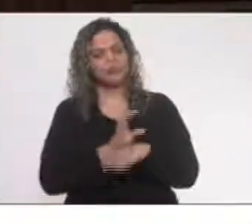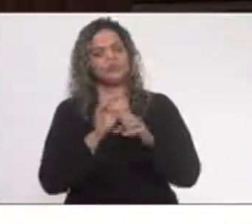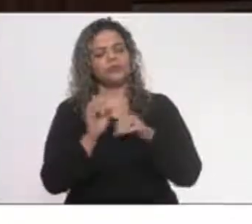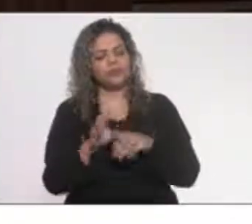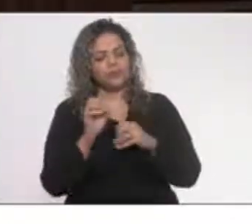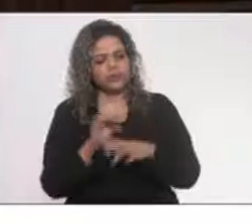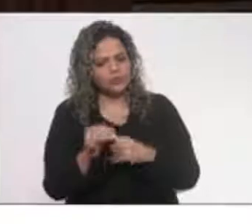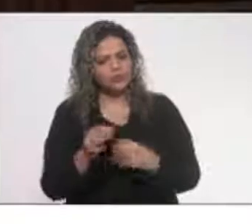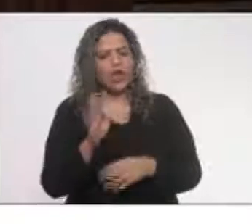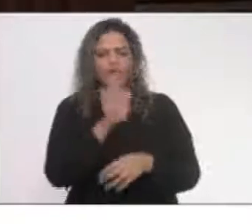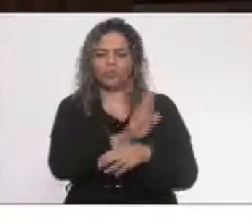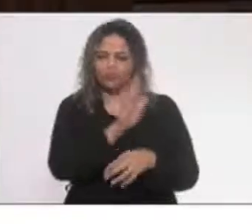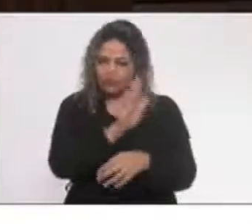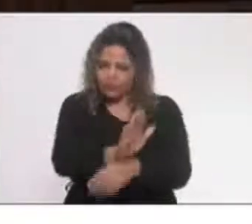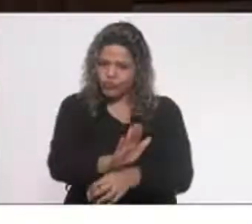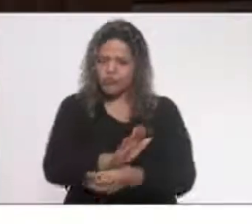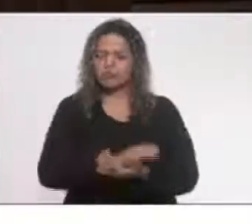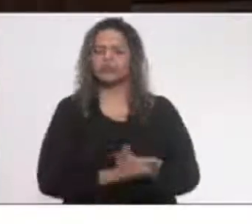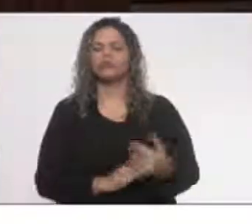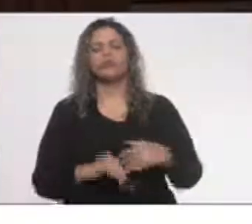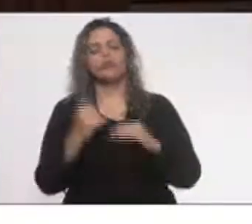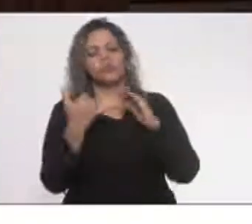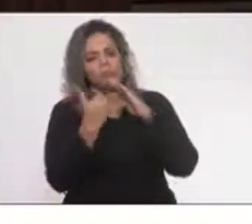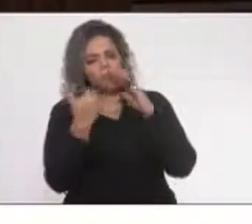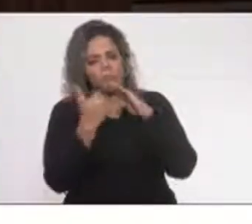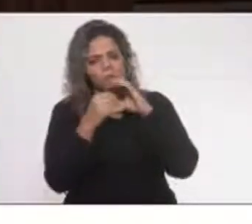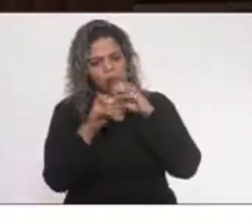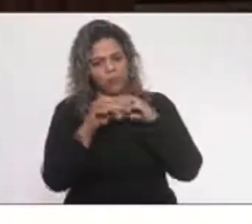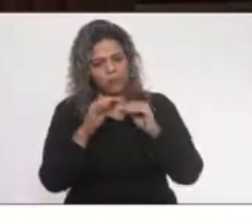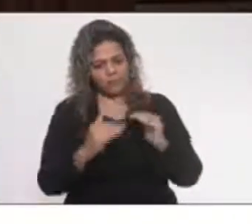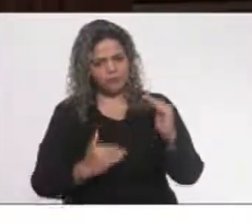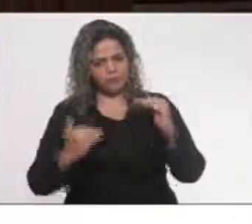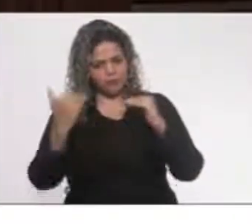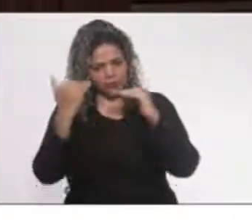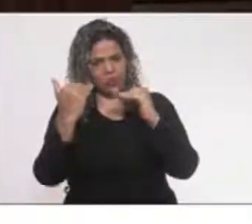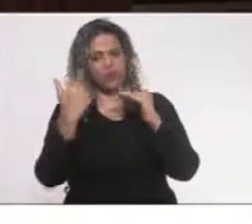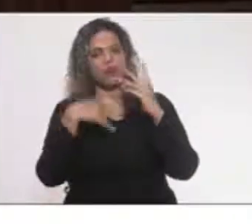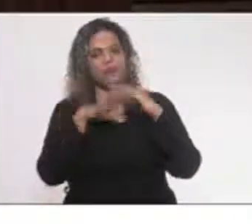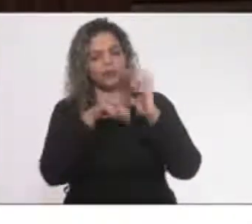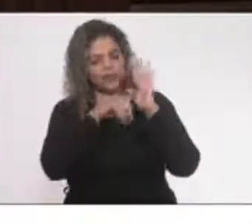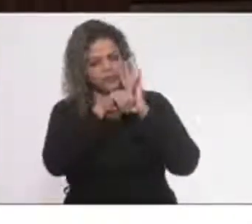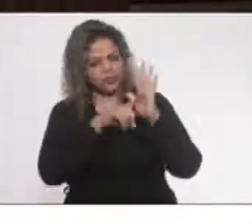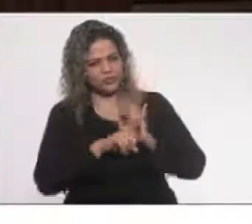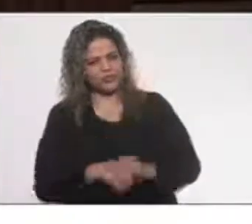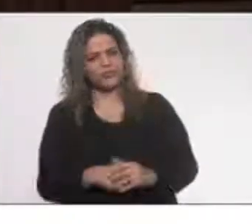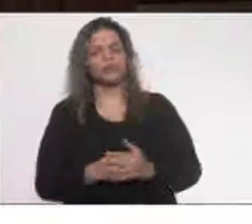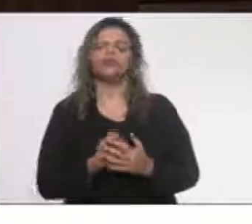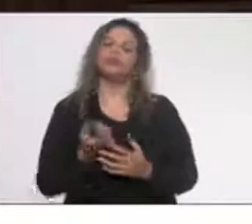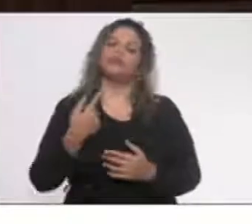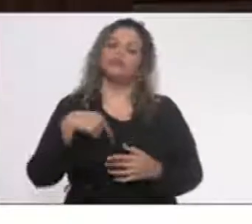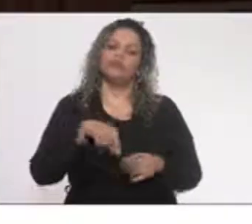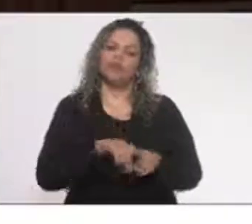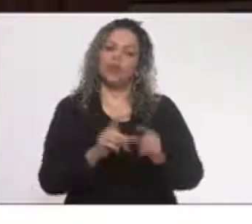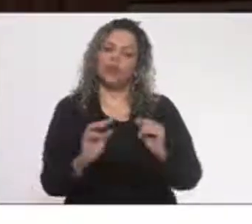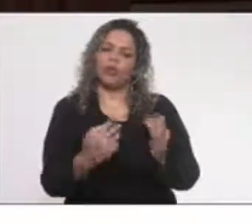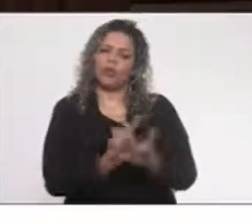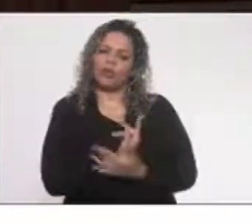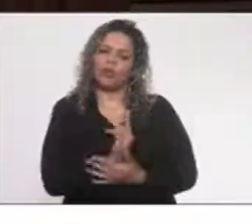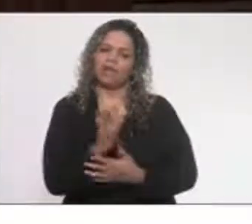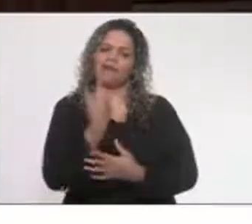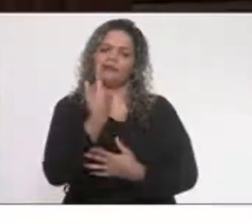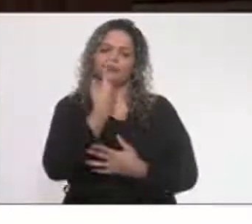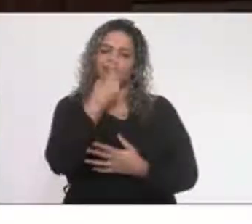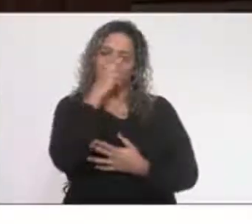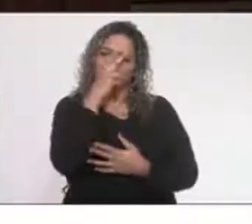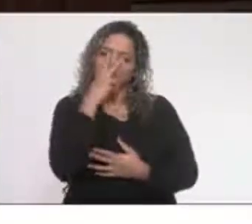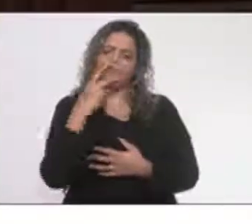de solidariedade às instituições de ensino superior, de pesquisa, que vêm sendo